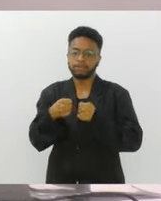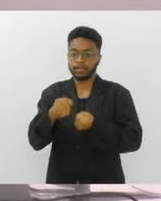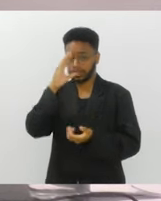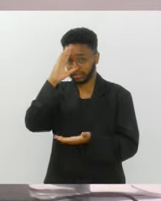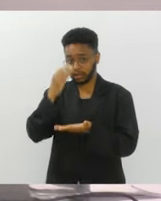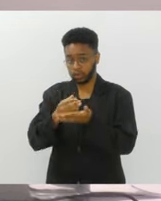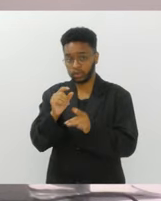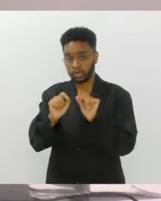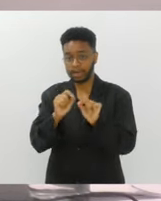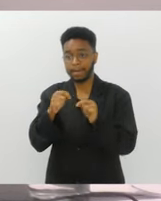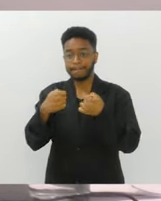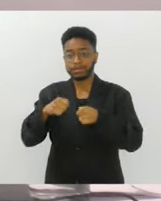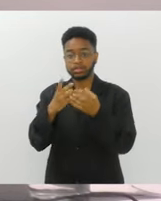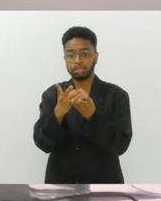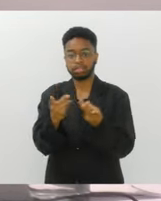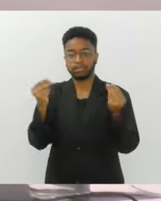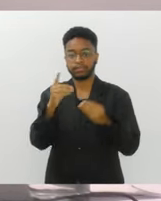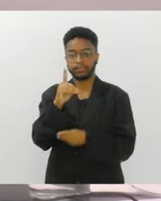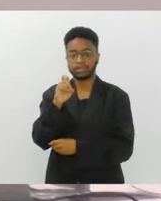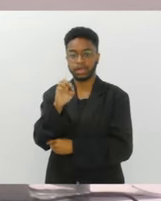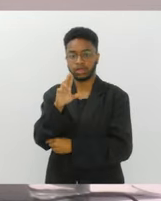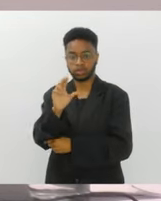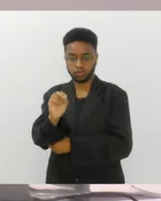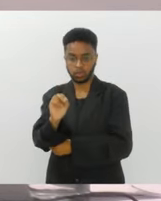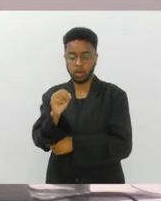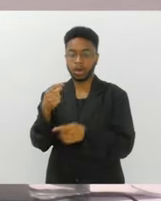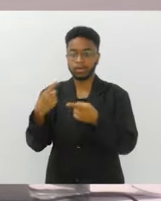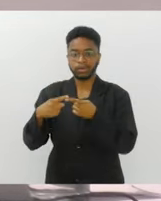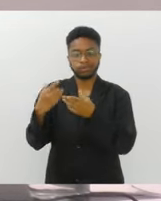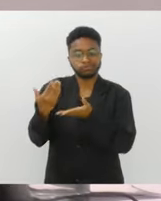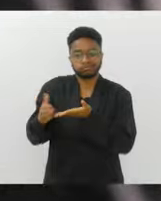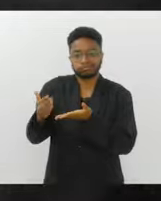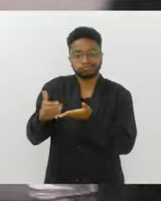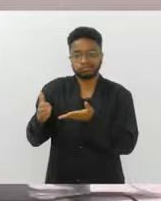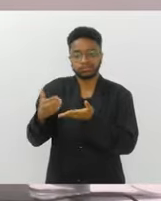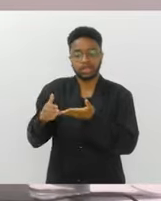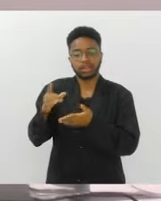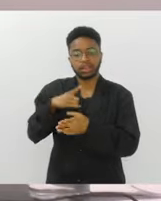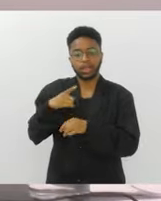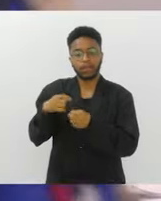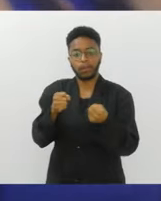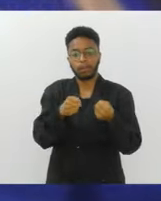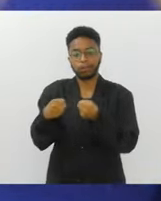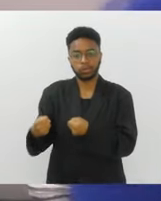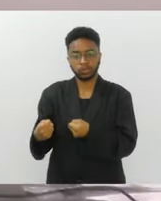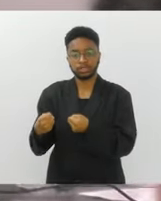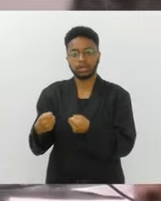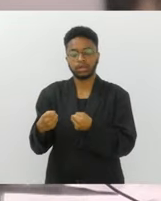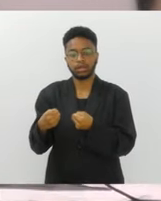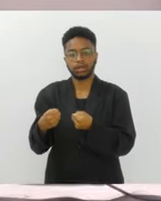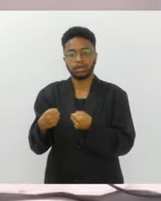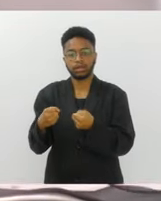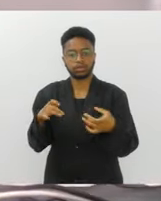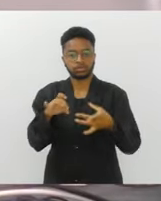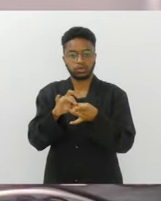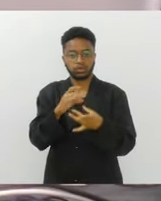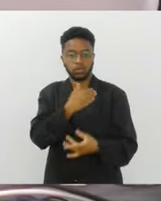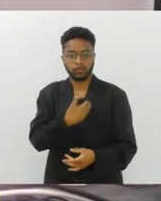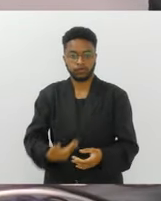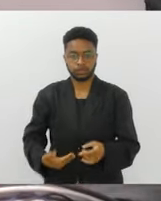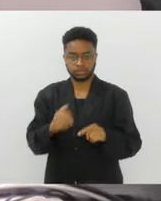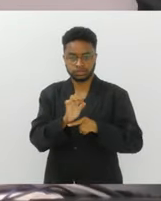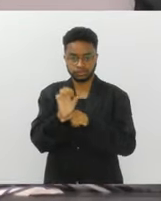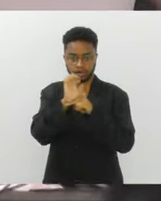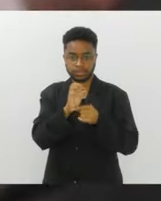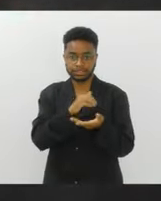precisa extinguir o DETRO. Não tem sentido haver um poder concedente, que é o Governo do Estado, a Secretaria de